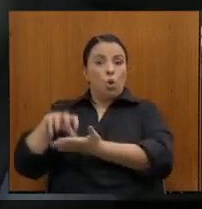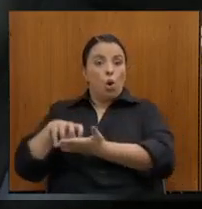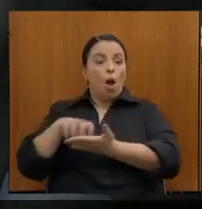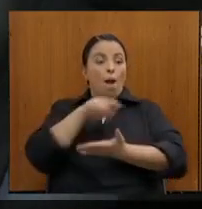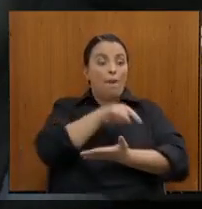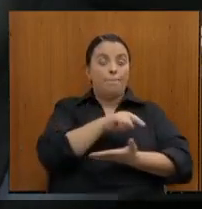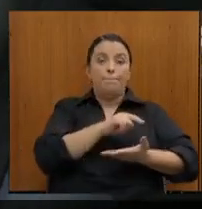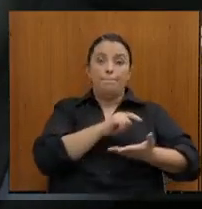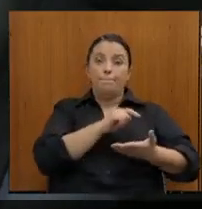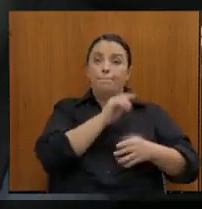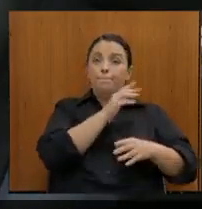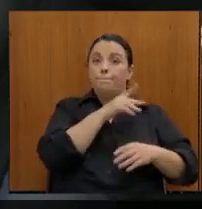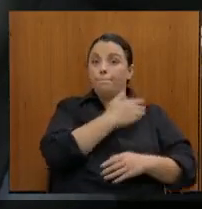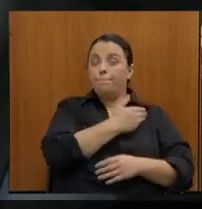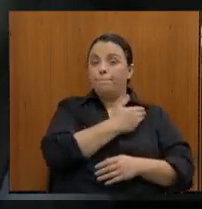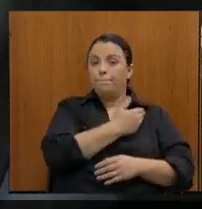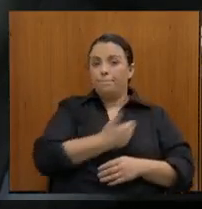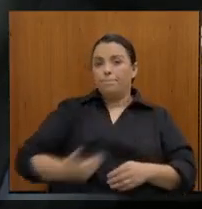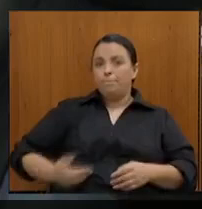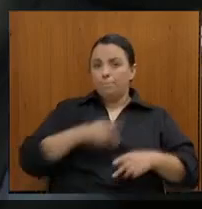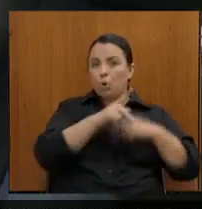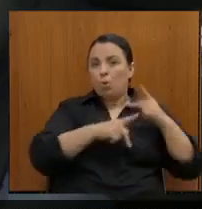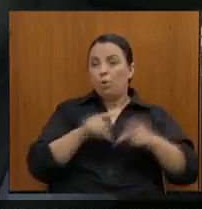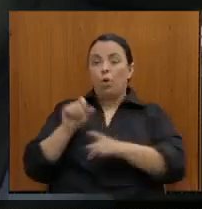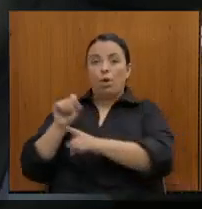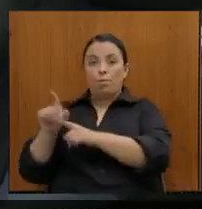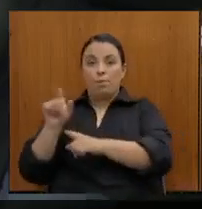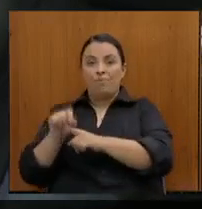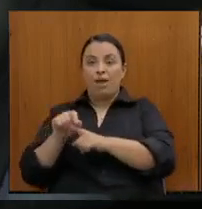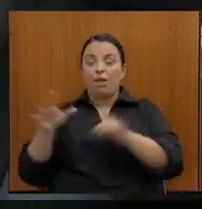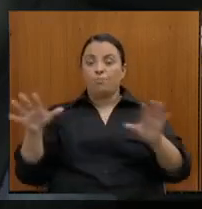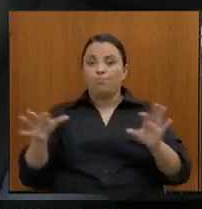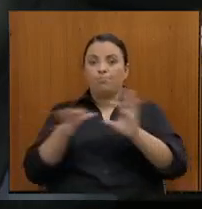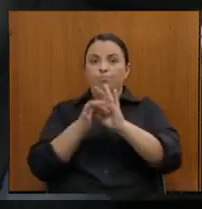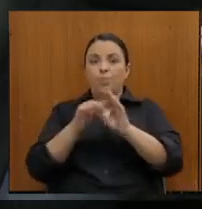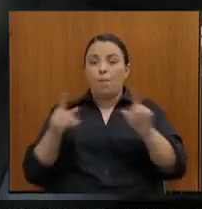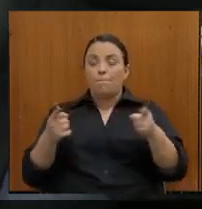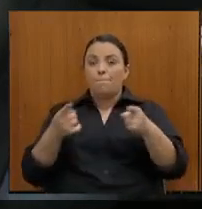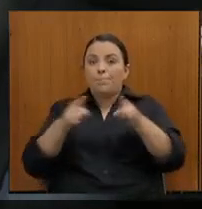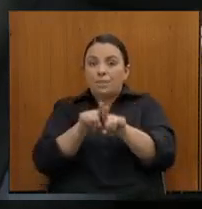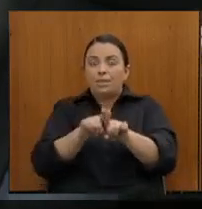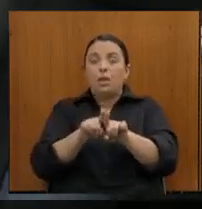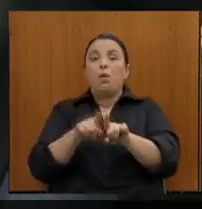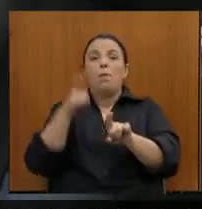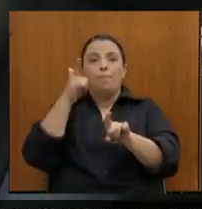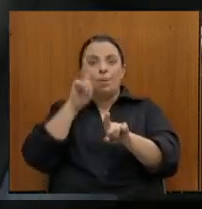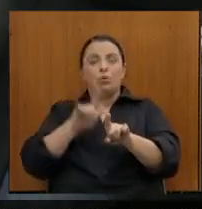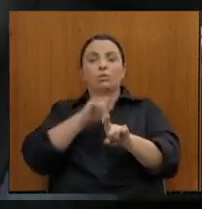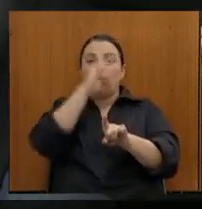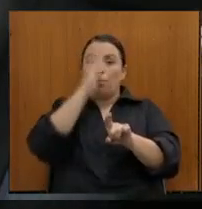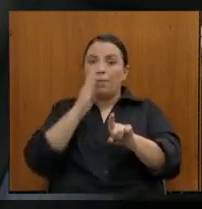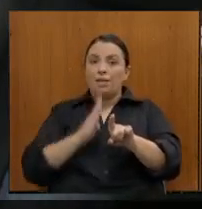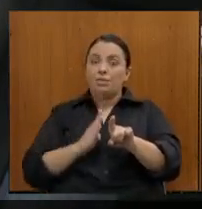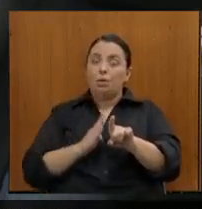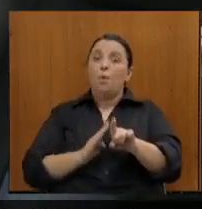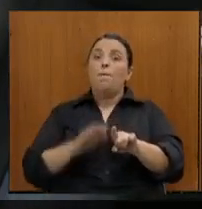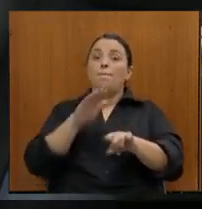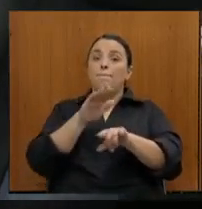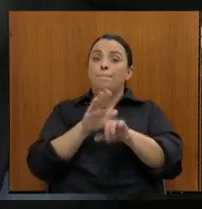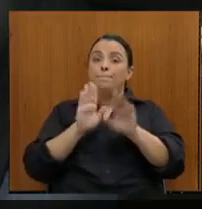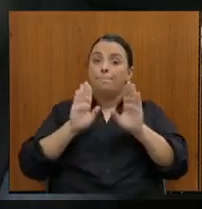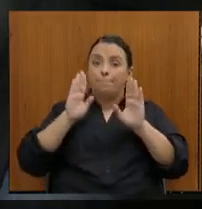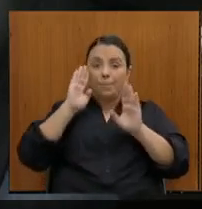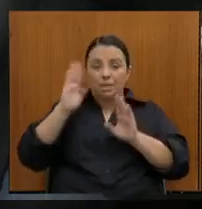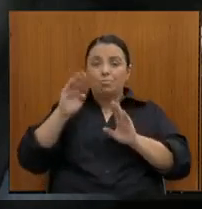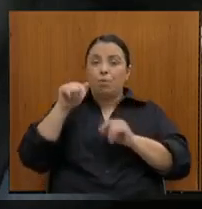estabeleçam as parcerias necessárias para inclusão do Brasil e especial Minas Gerais nessas